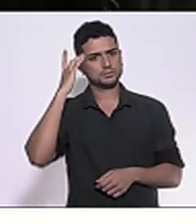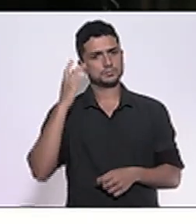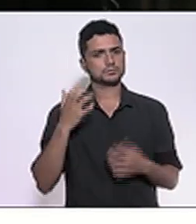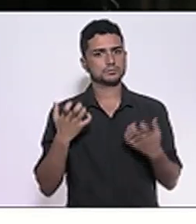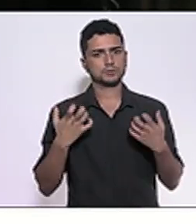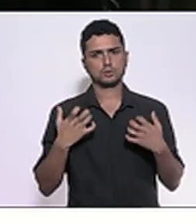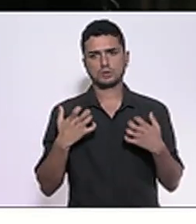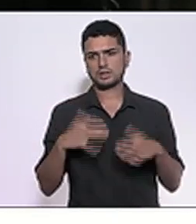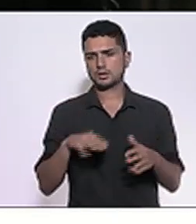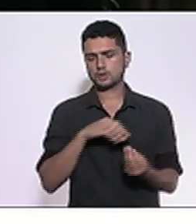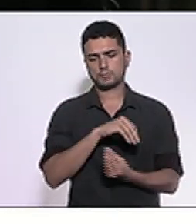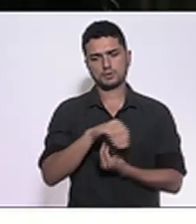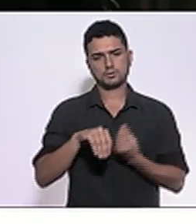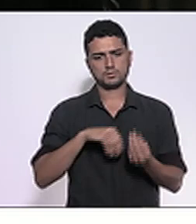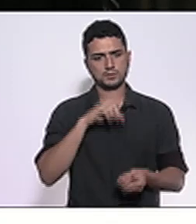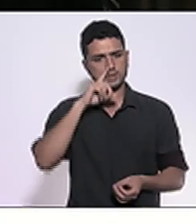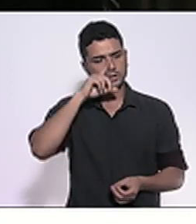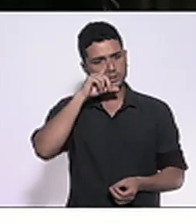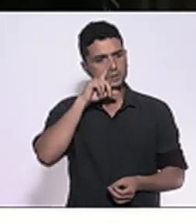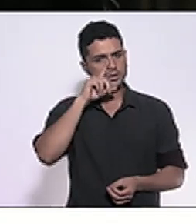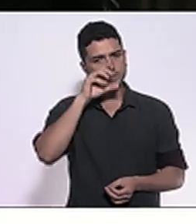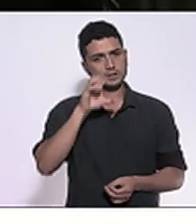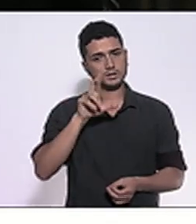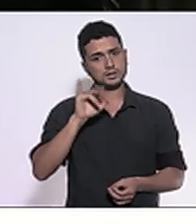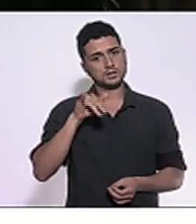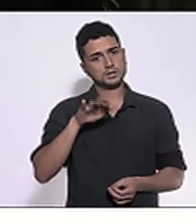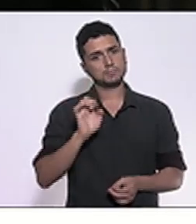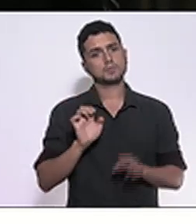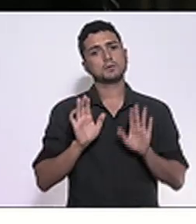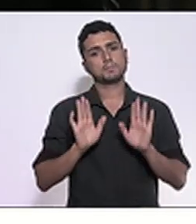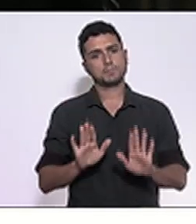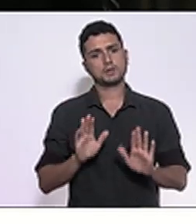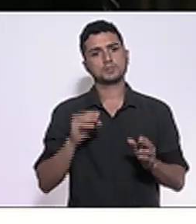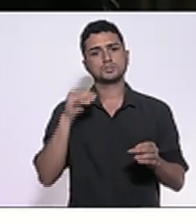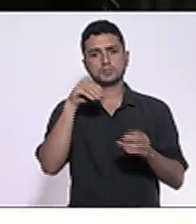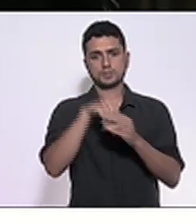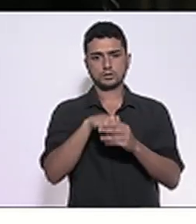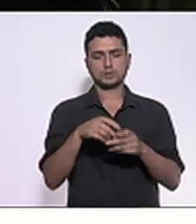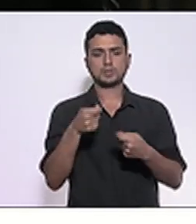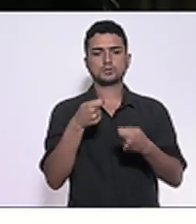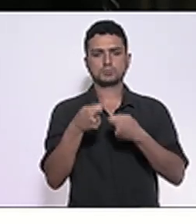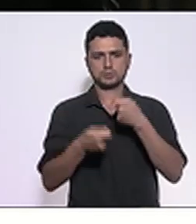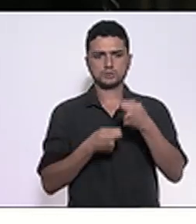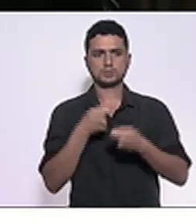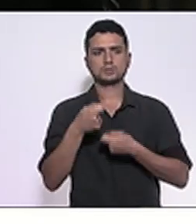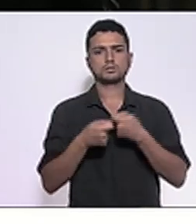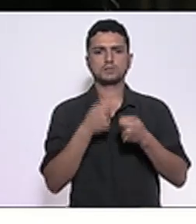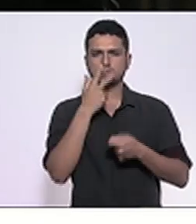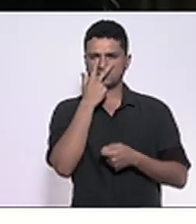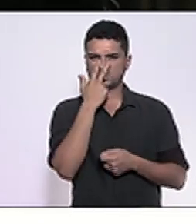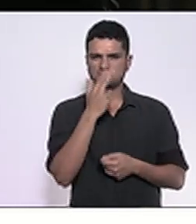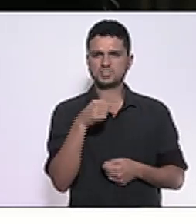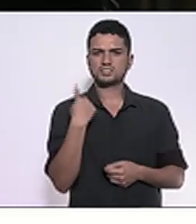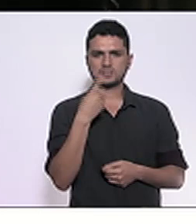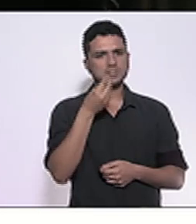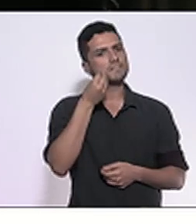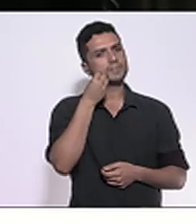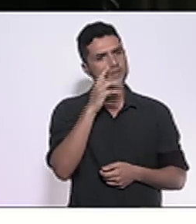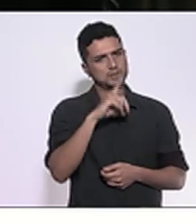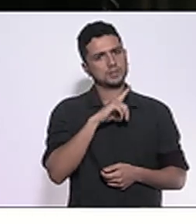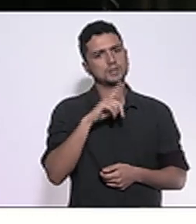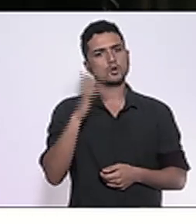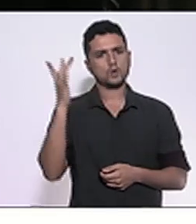senhores, na área criminal, mas na área administrativa parece que a gente deveria ter essa competência. Mas eu